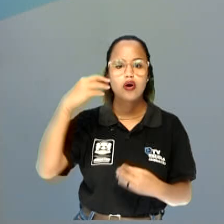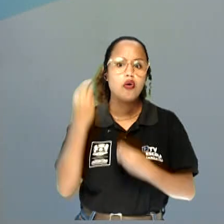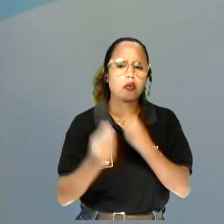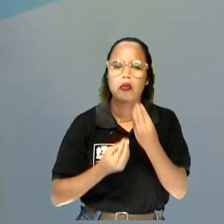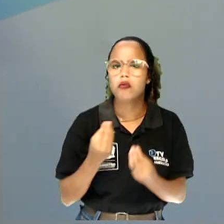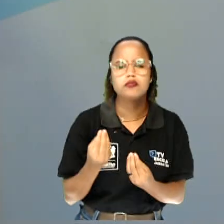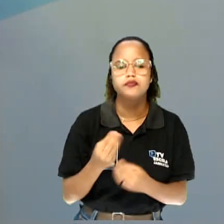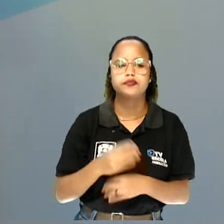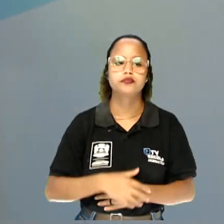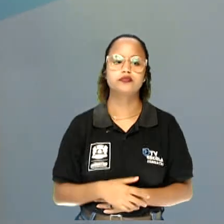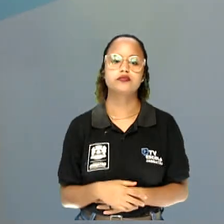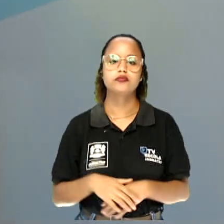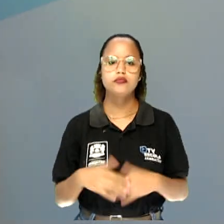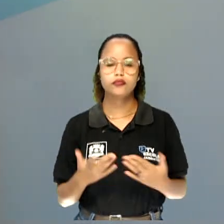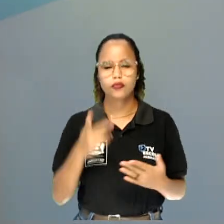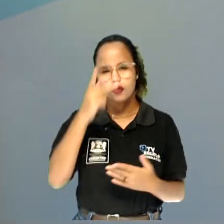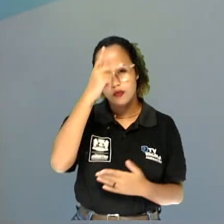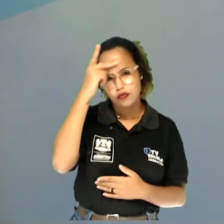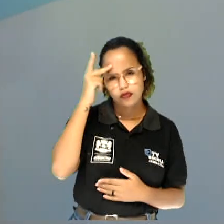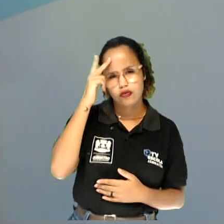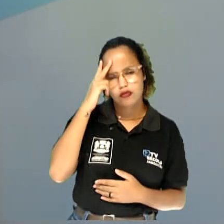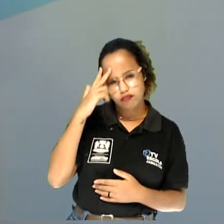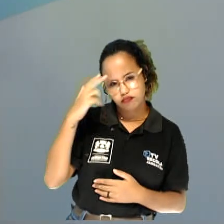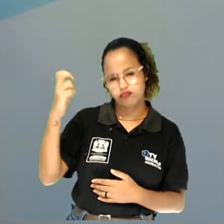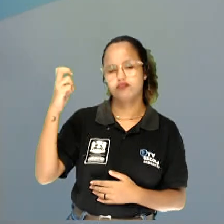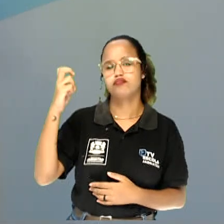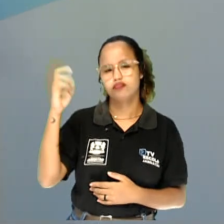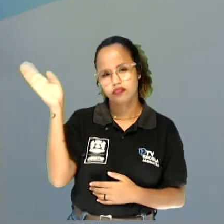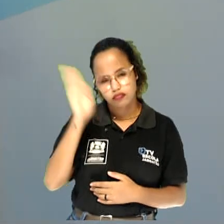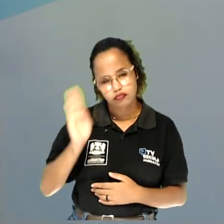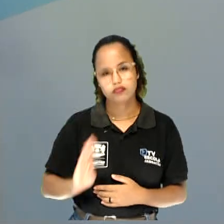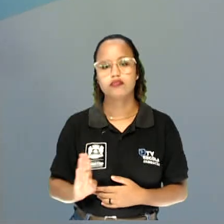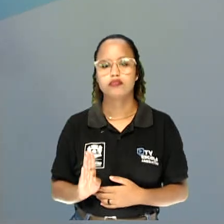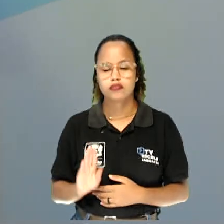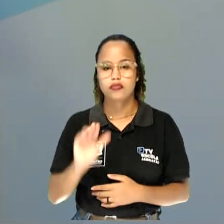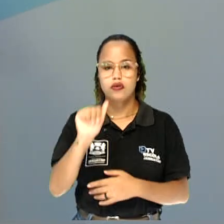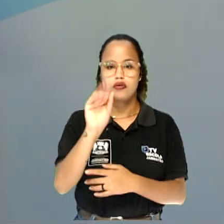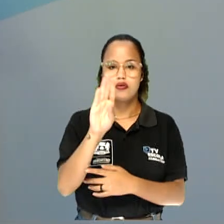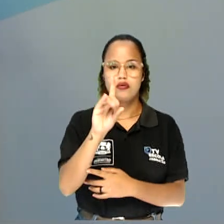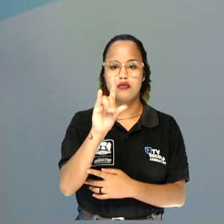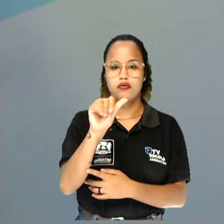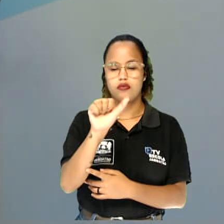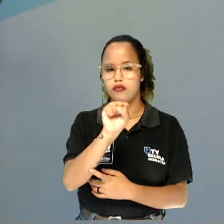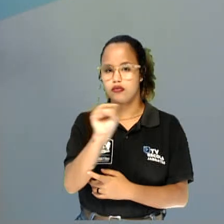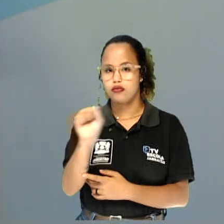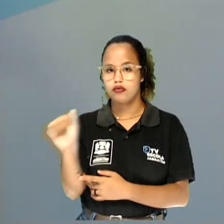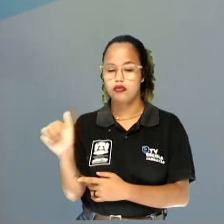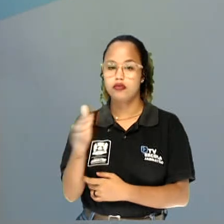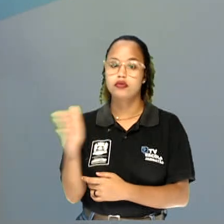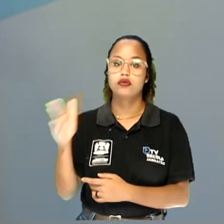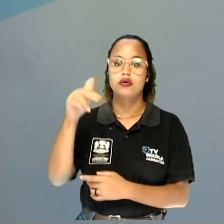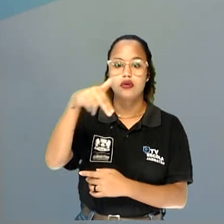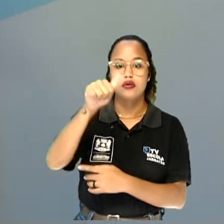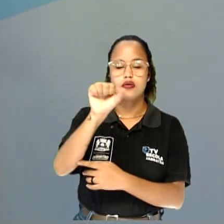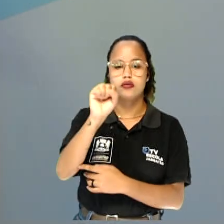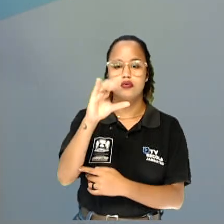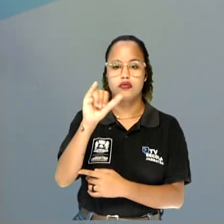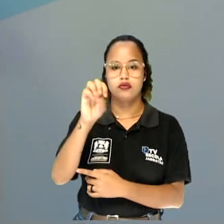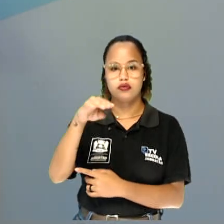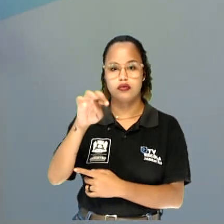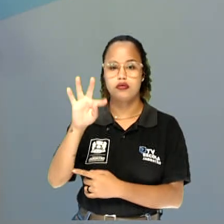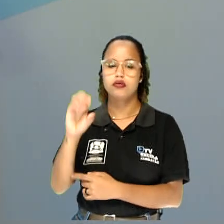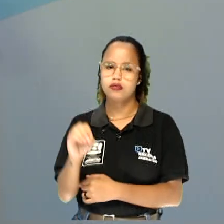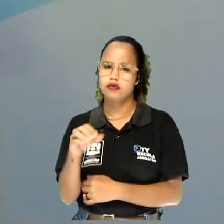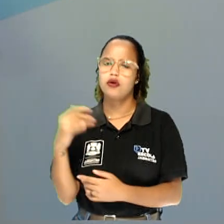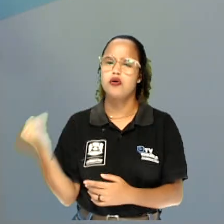bem, um grande intelectual brasileiro, o Abdias do Nascimento, um cara importantíssimo, porque foi ele que